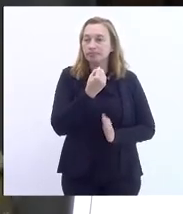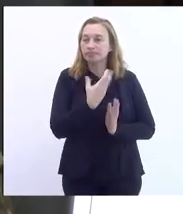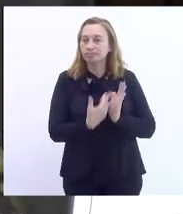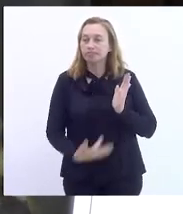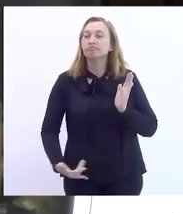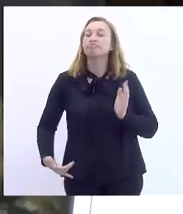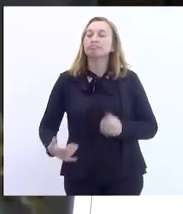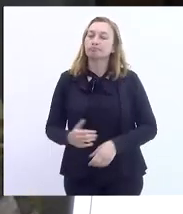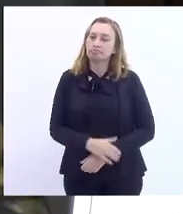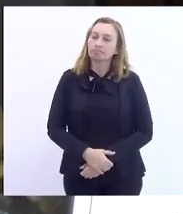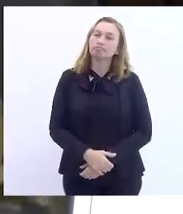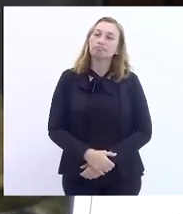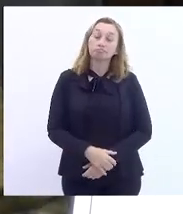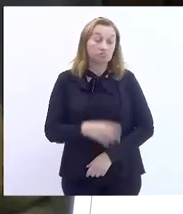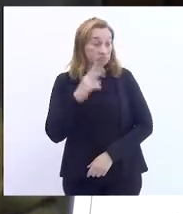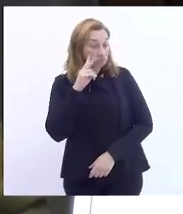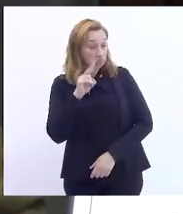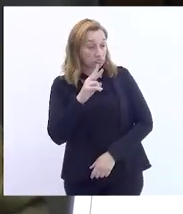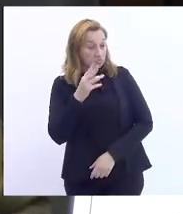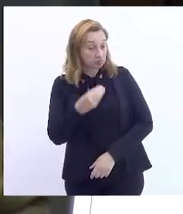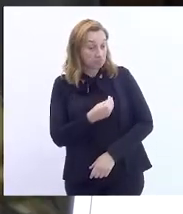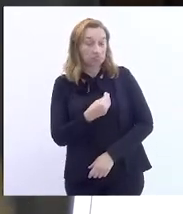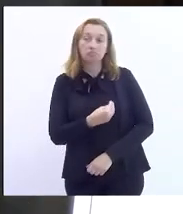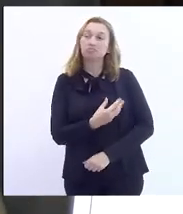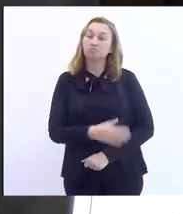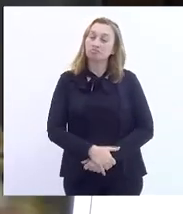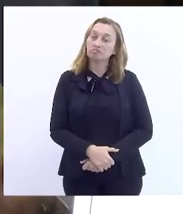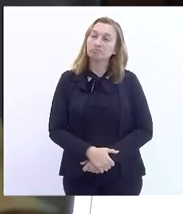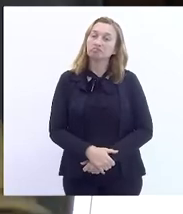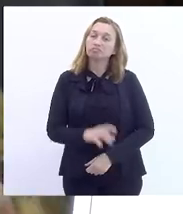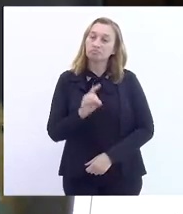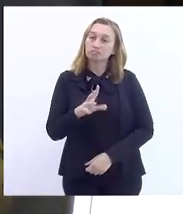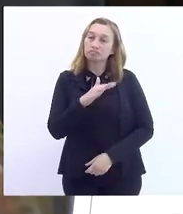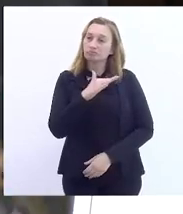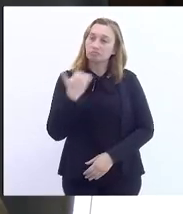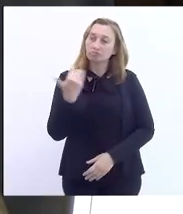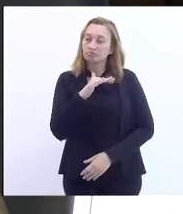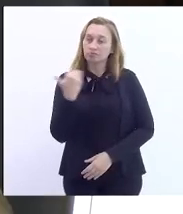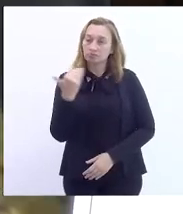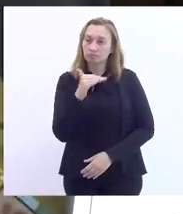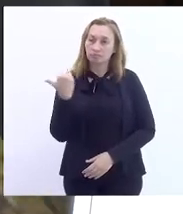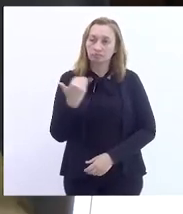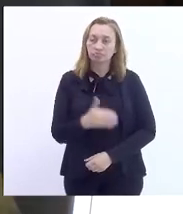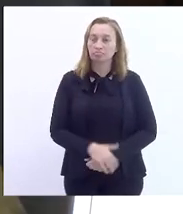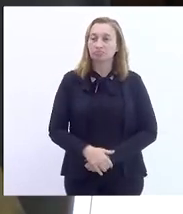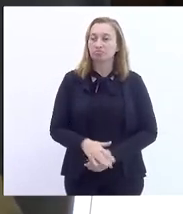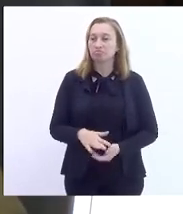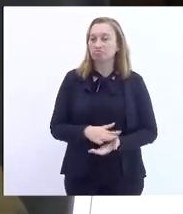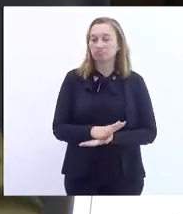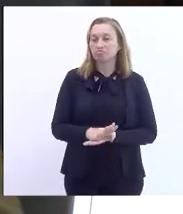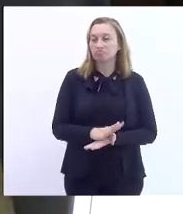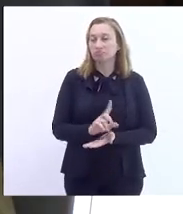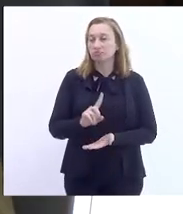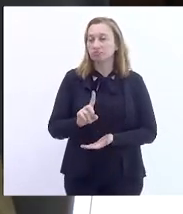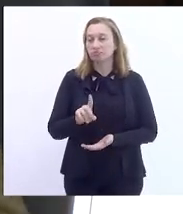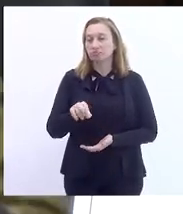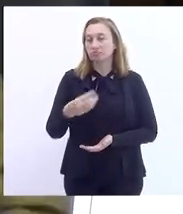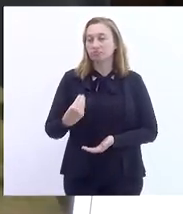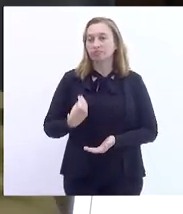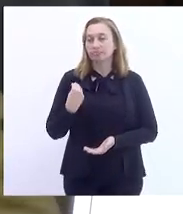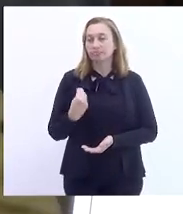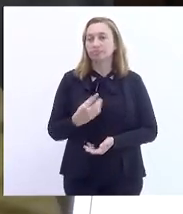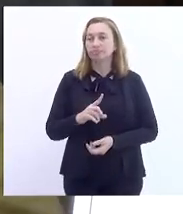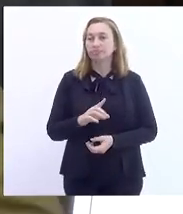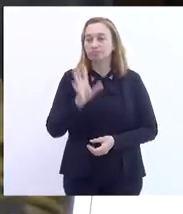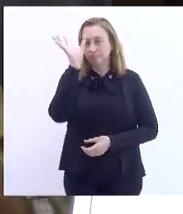de tanto sangue que é o que a gente tem visto só histórias sangrentas não tenho e